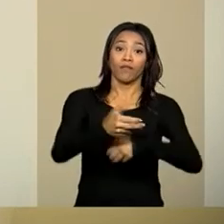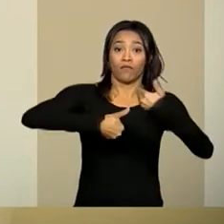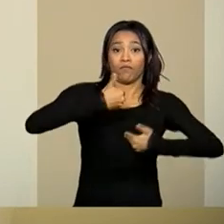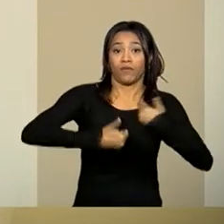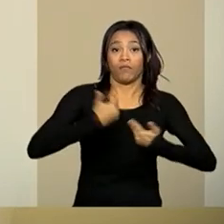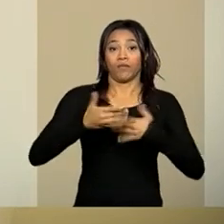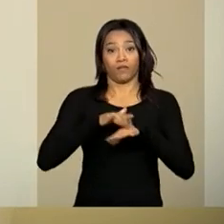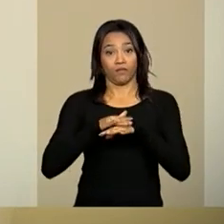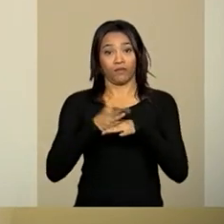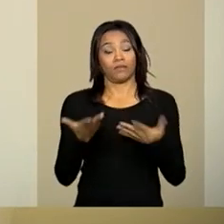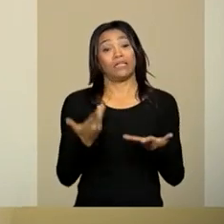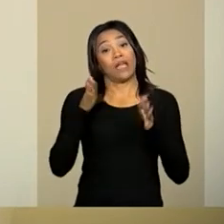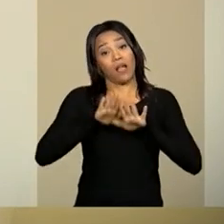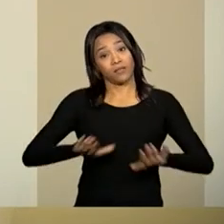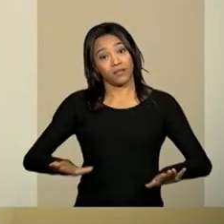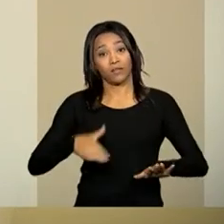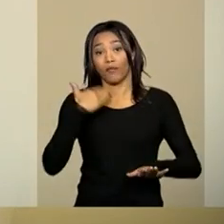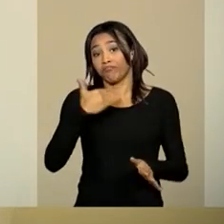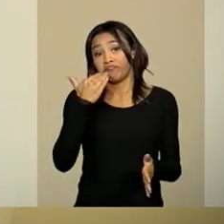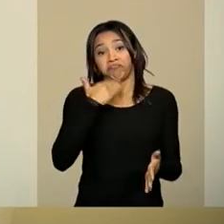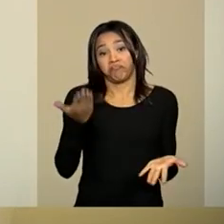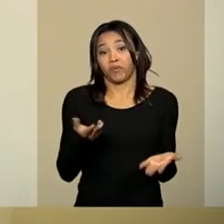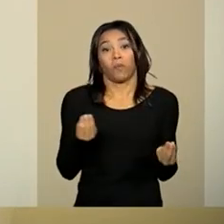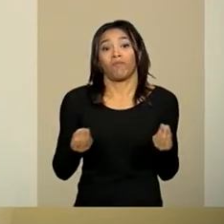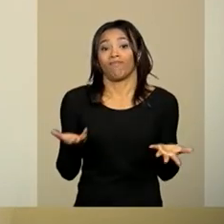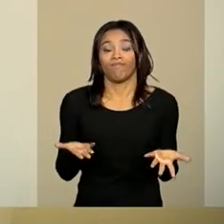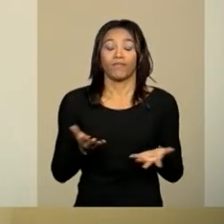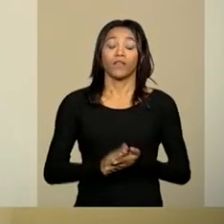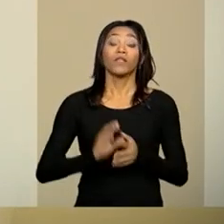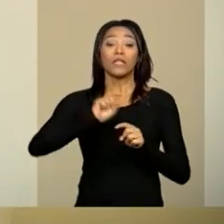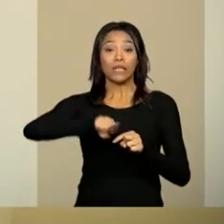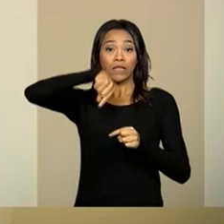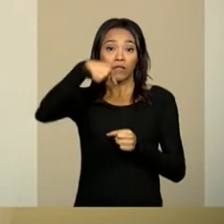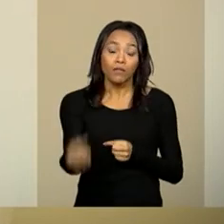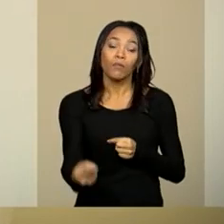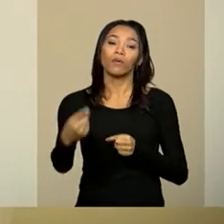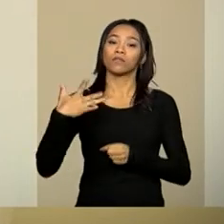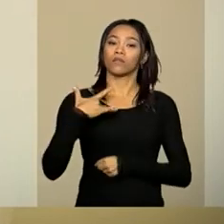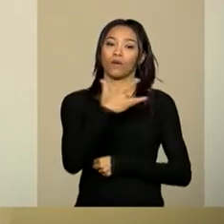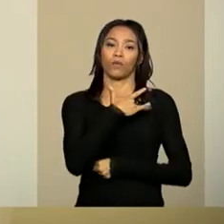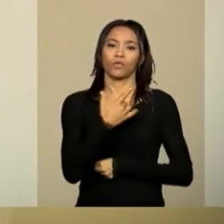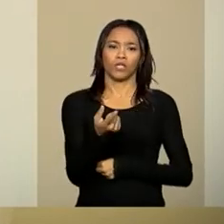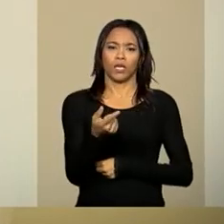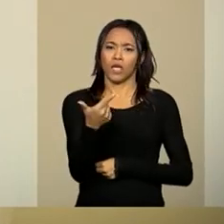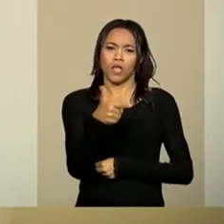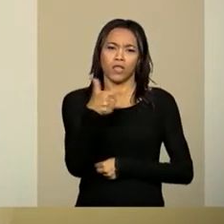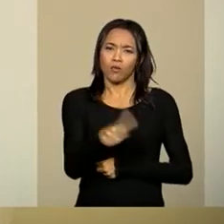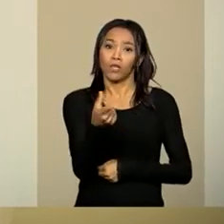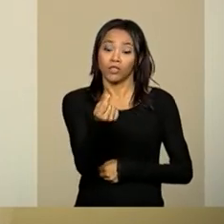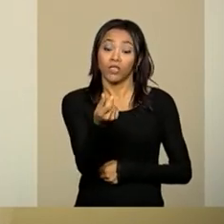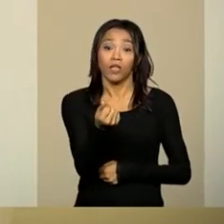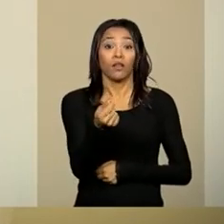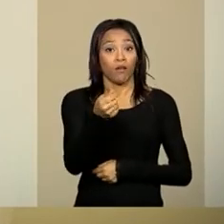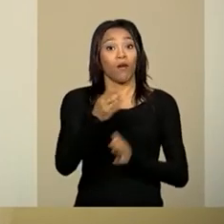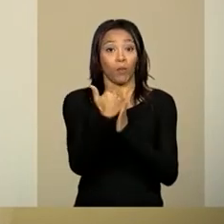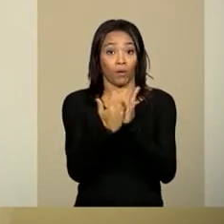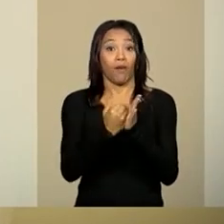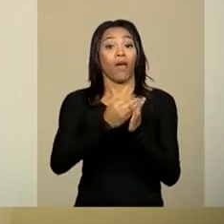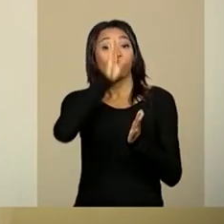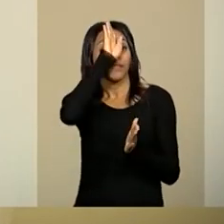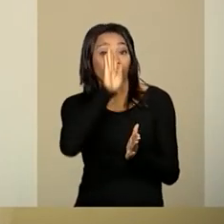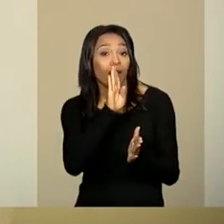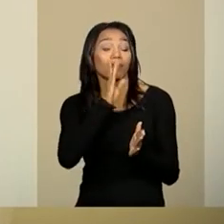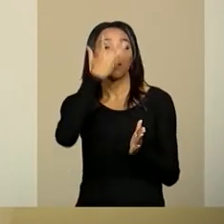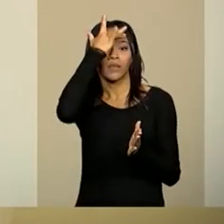e assim esse tratamento de nada adiantava a partir do saúde não tem preço o remédio é de graça e as